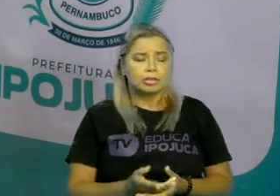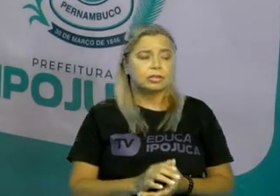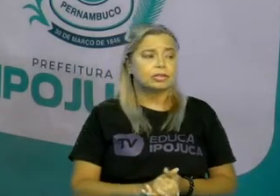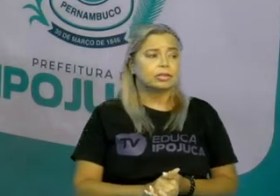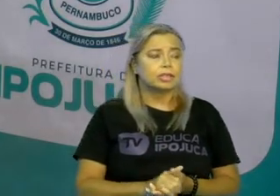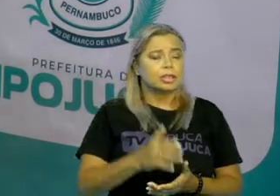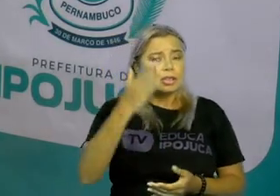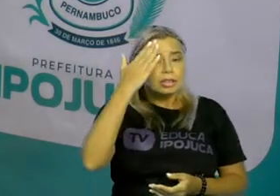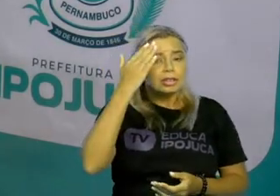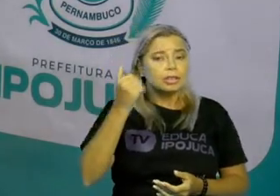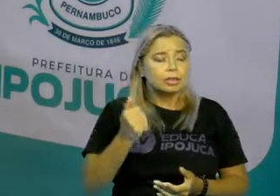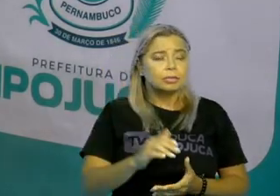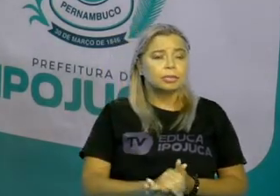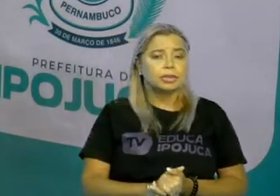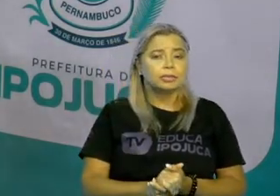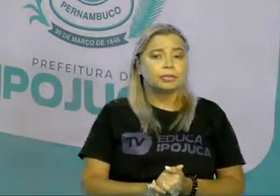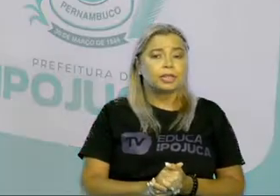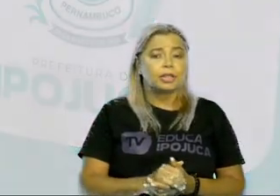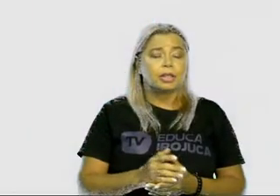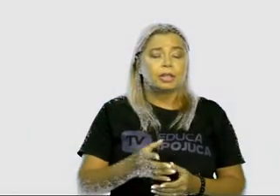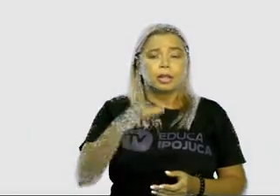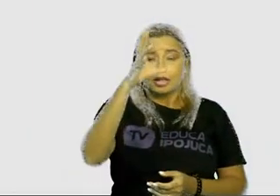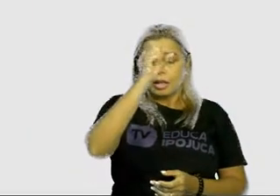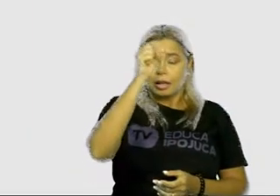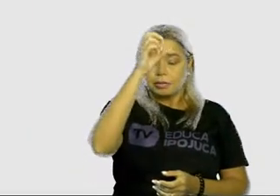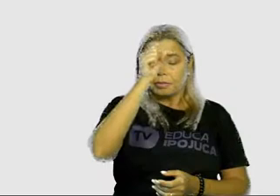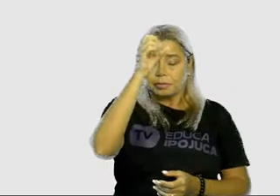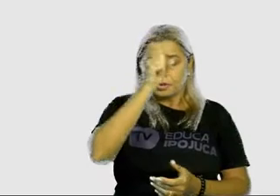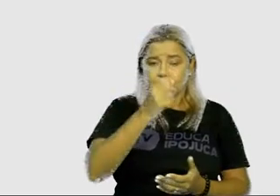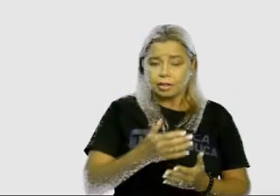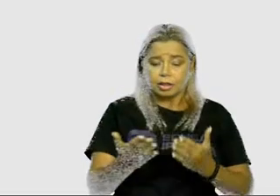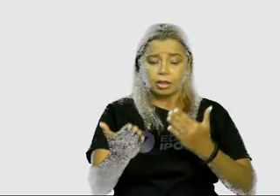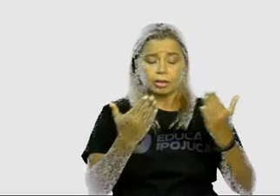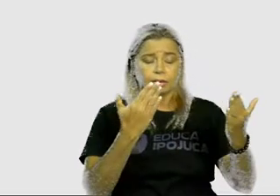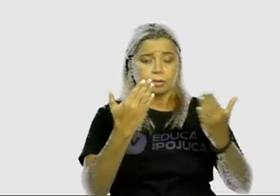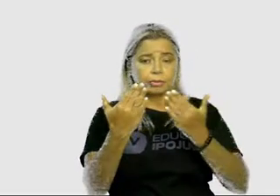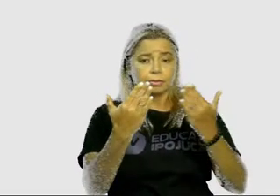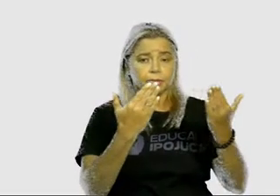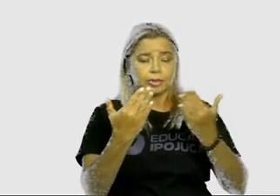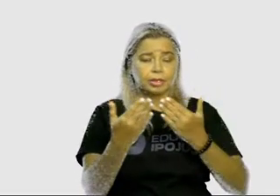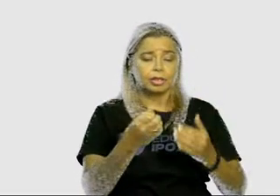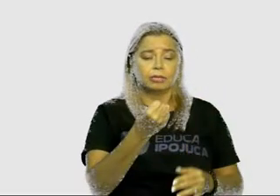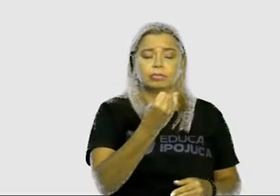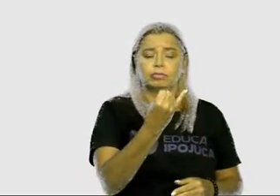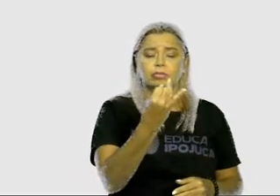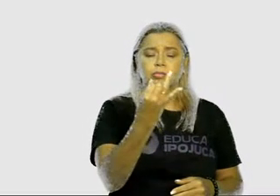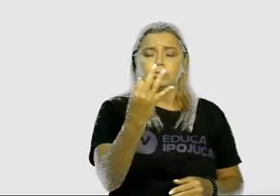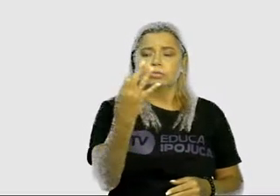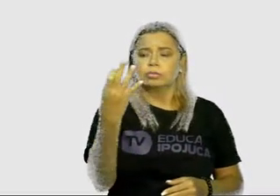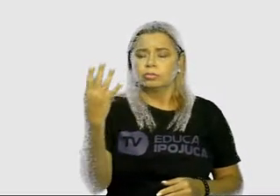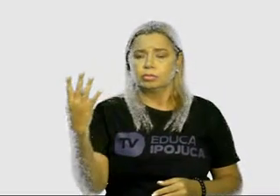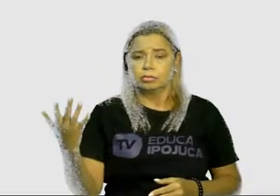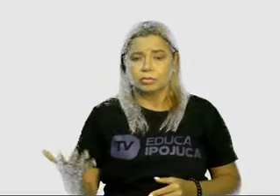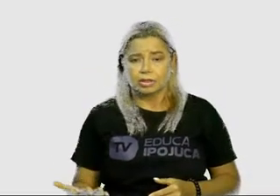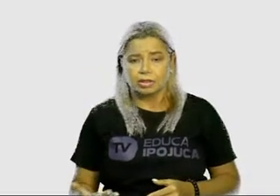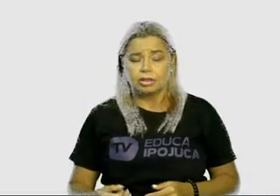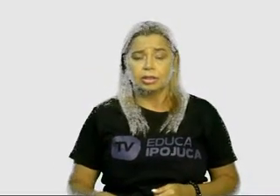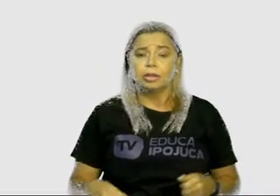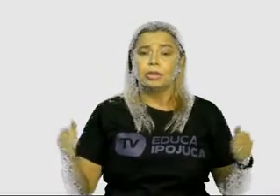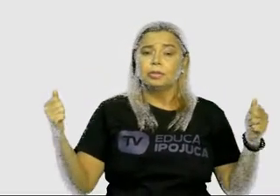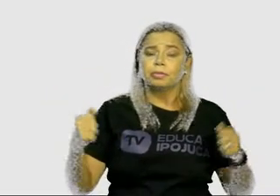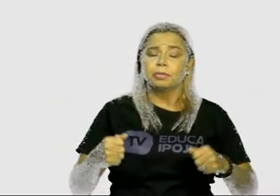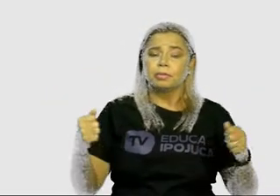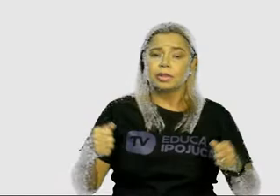Logo, para aprender a comparar quantidades, vocês devem realizar as contagens de coleções